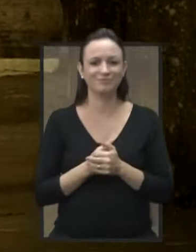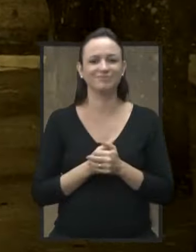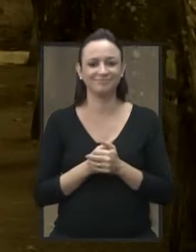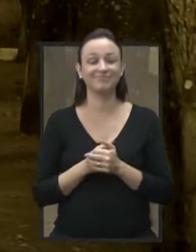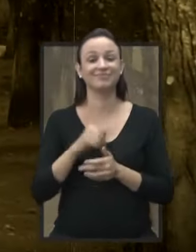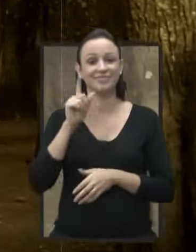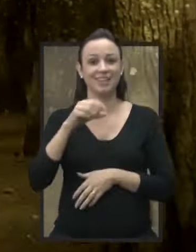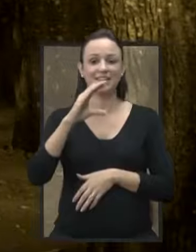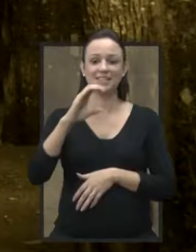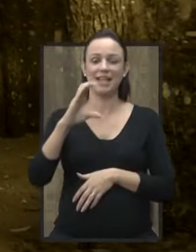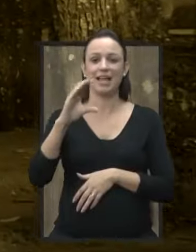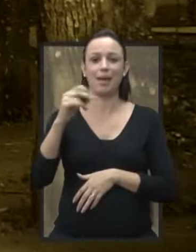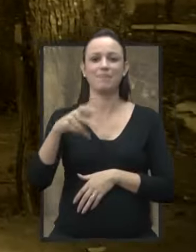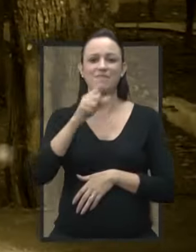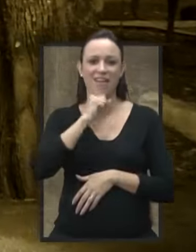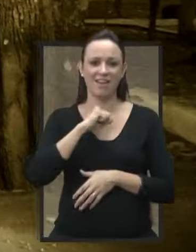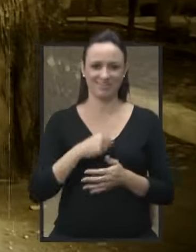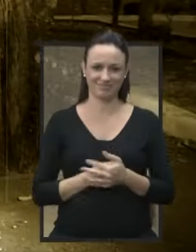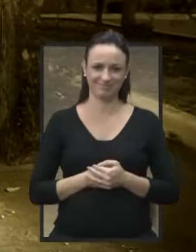a CECAP Velha.